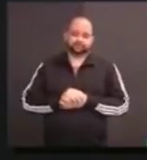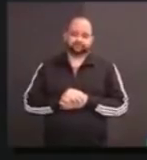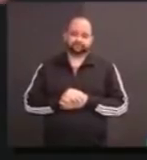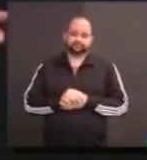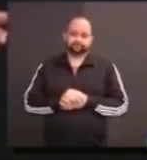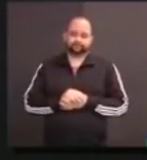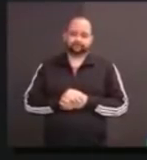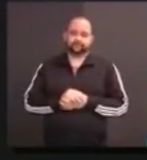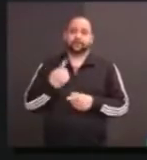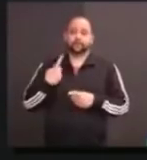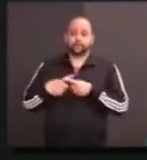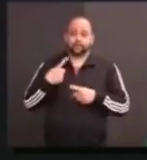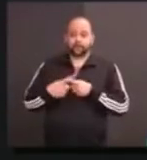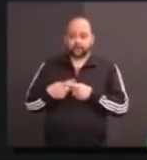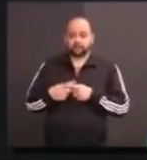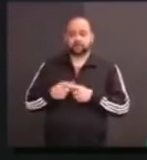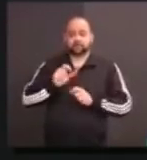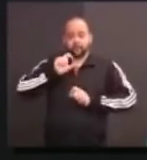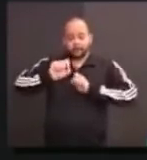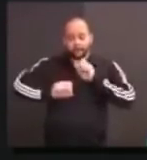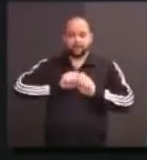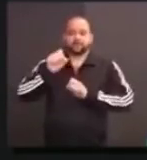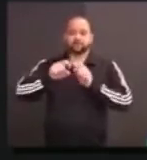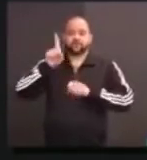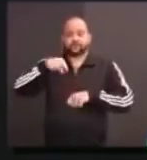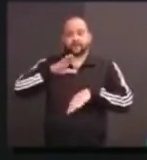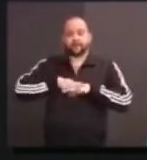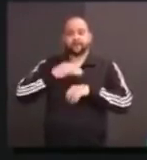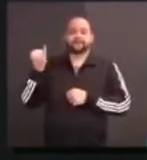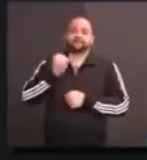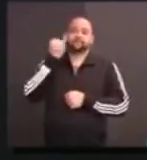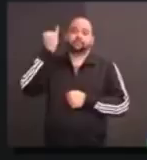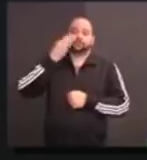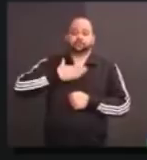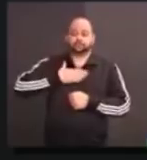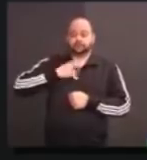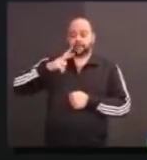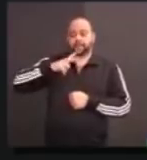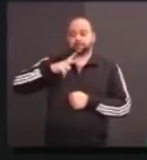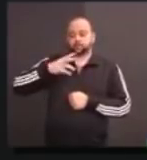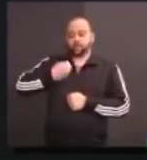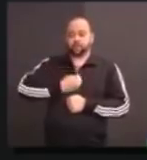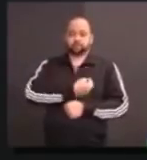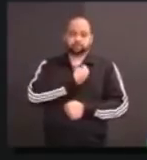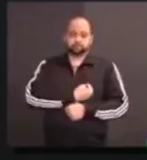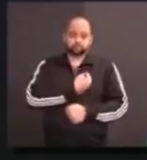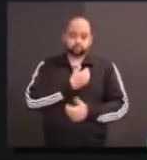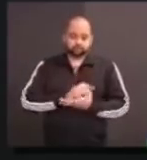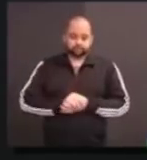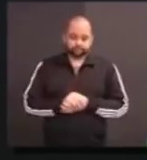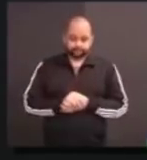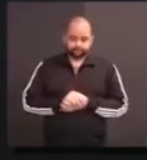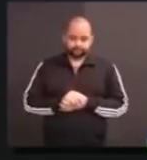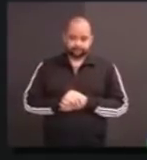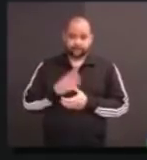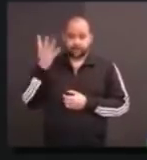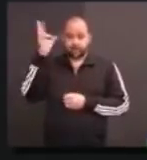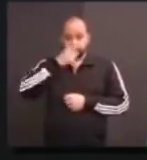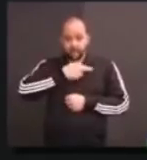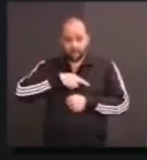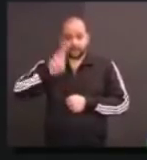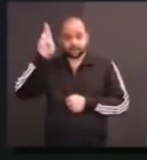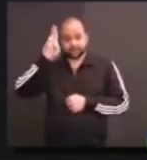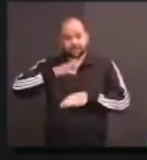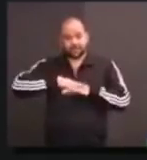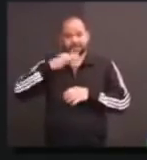A causa é mais importante que o meu caso particular. A causa é a